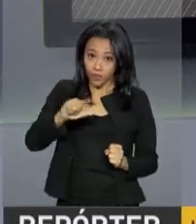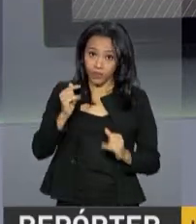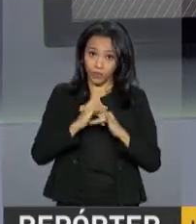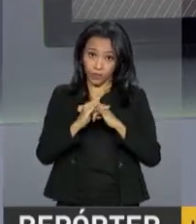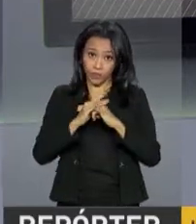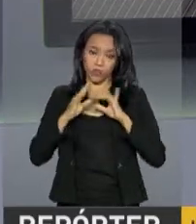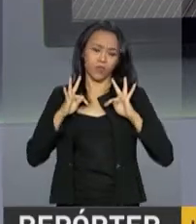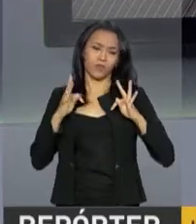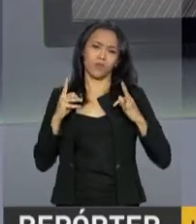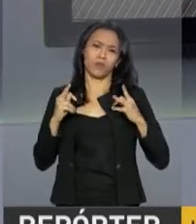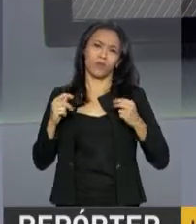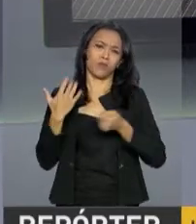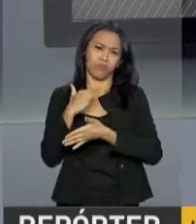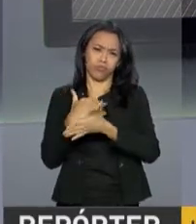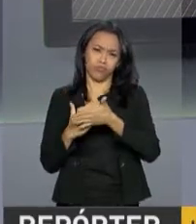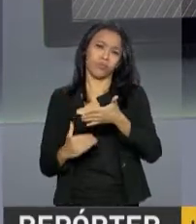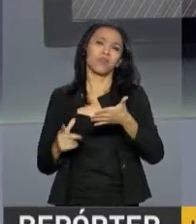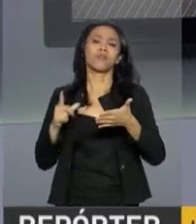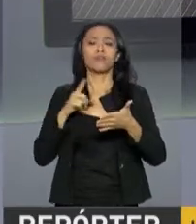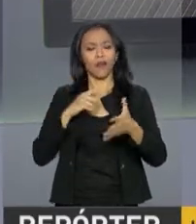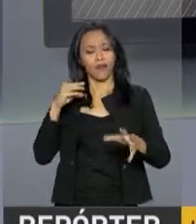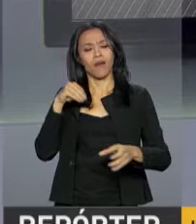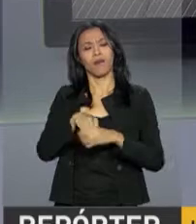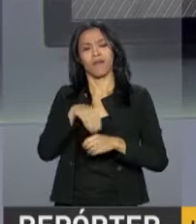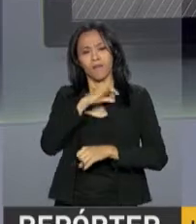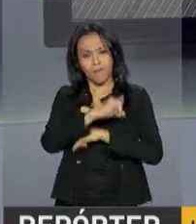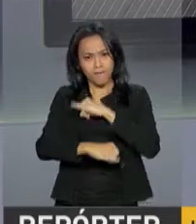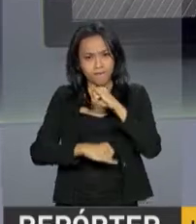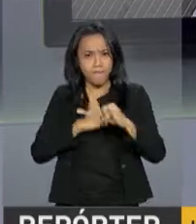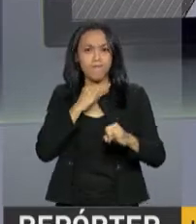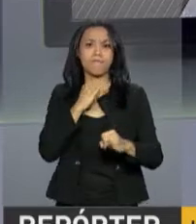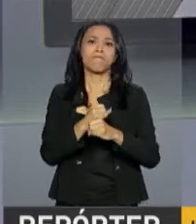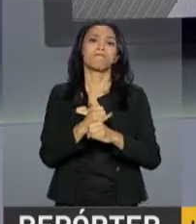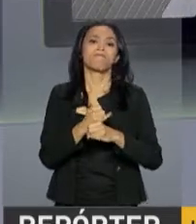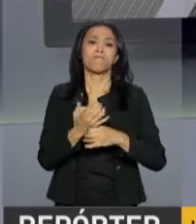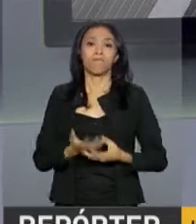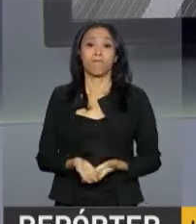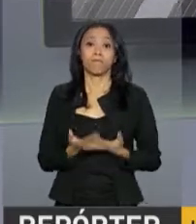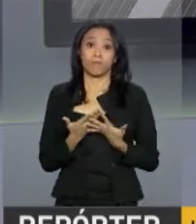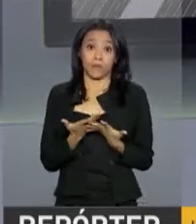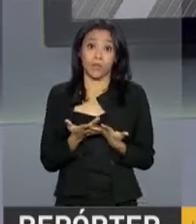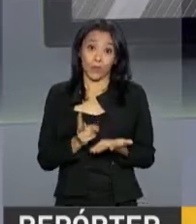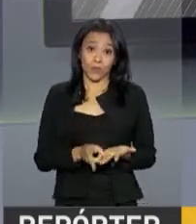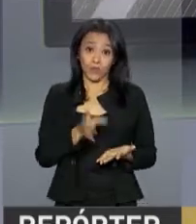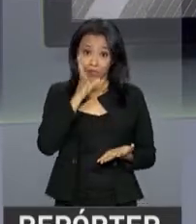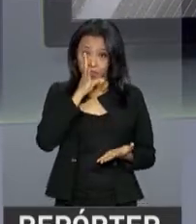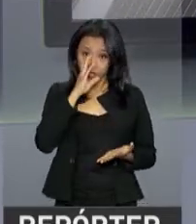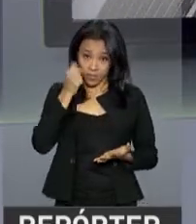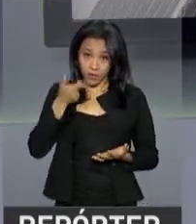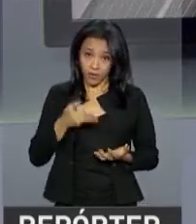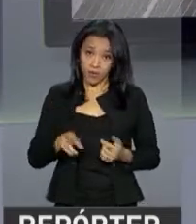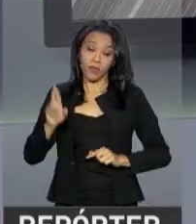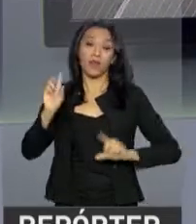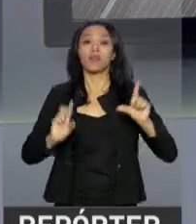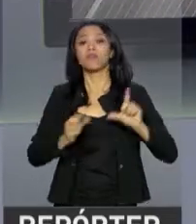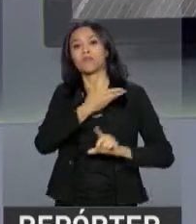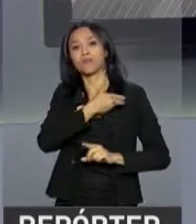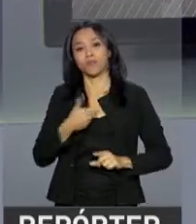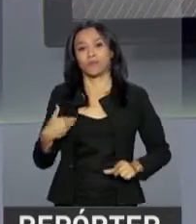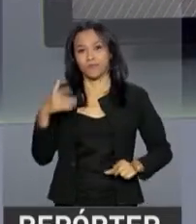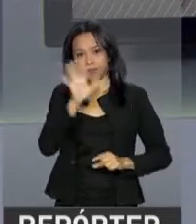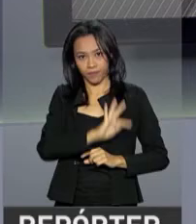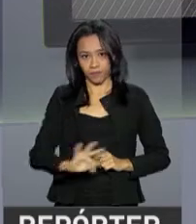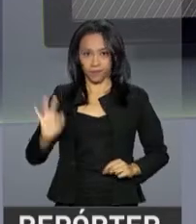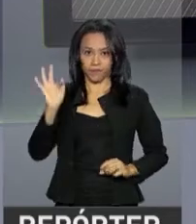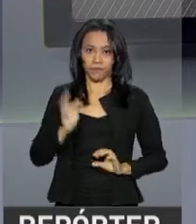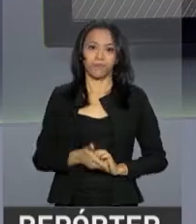no youtube e toda a nossa programação também está na página da nbr na internet continue com a gente aqui na nbr a tv do governo